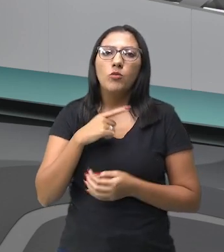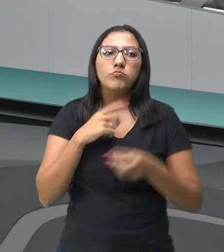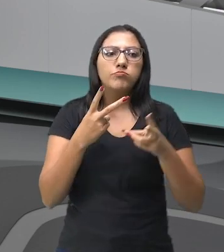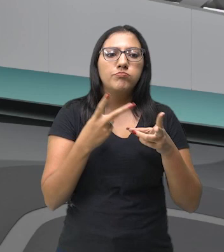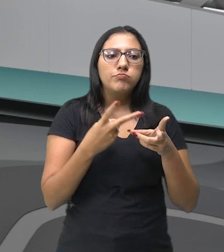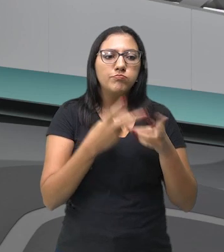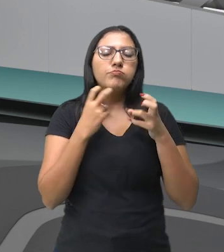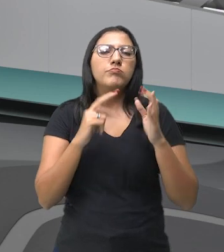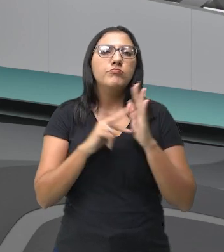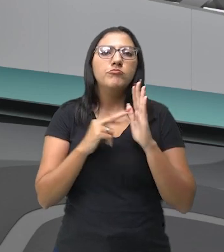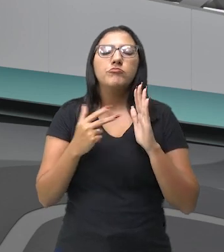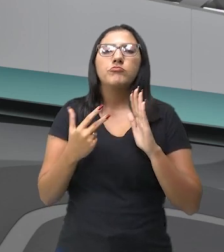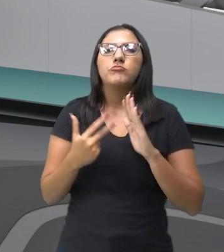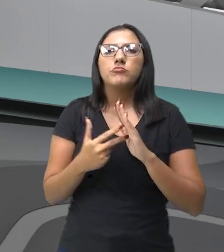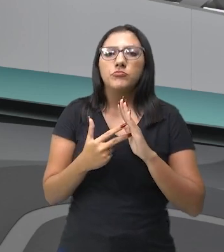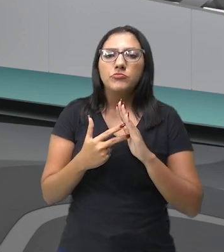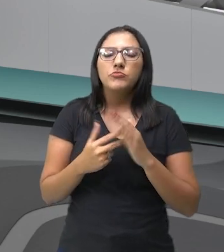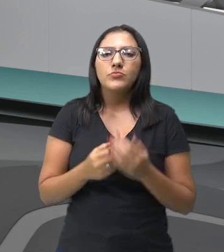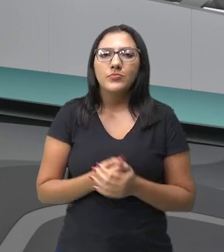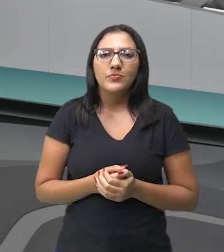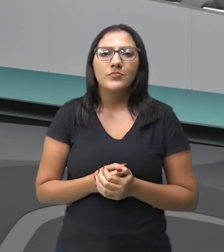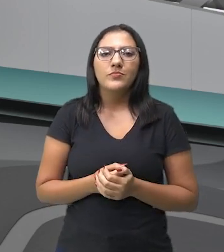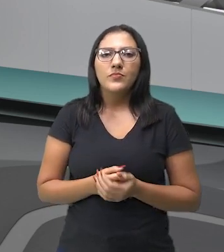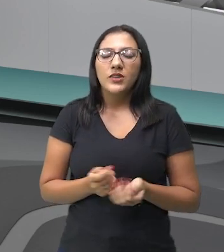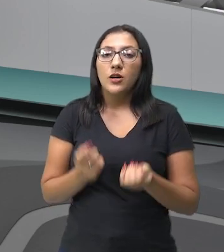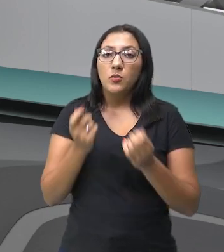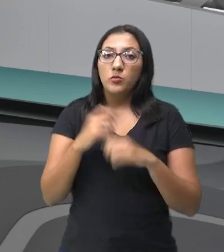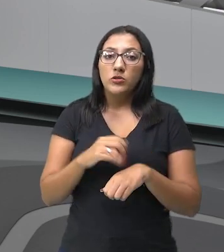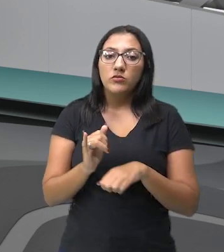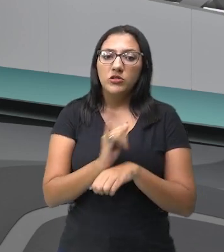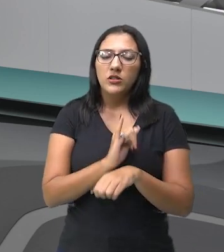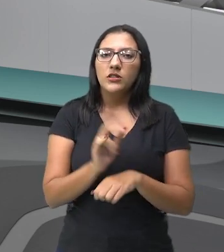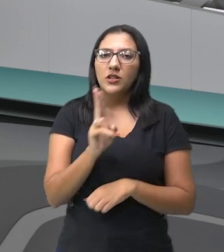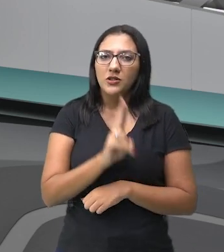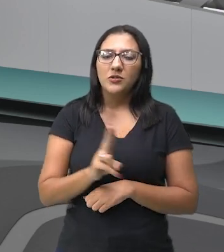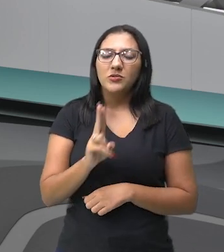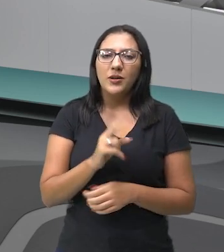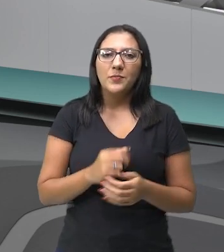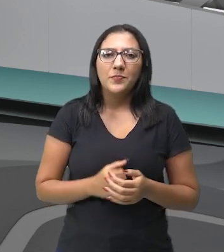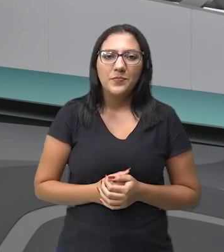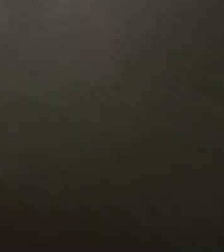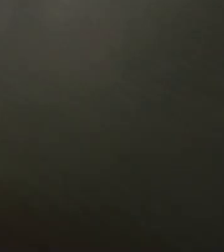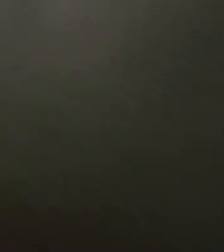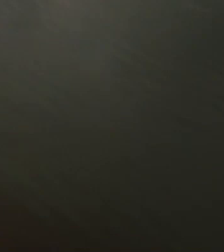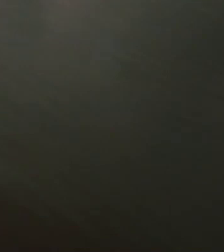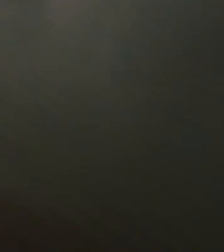de significação a partir dos processos não verbais. Ok, pessoal?